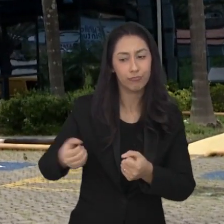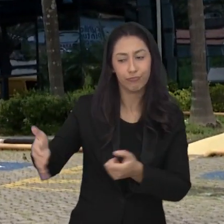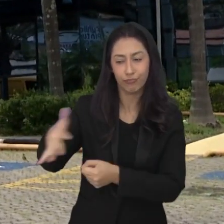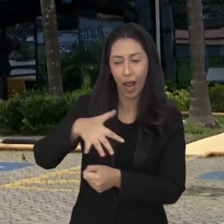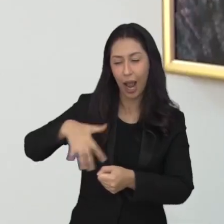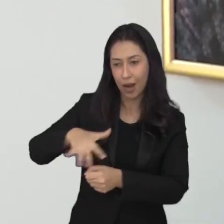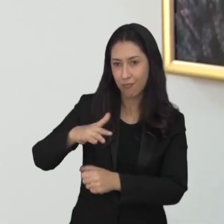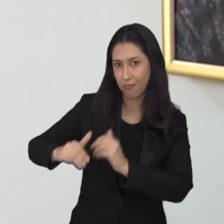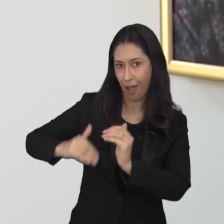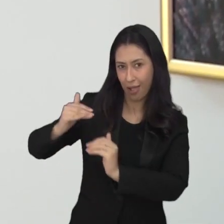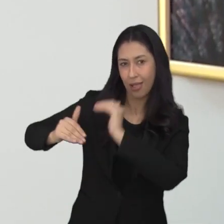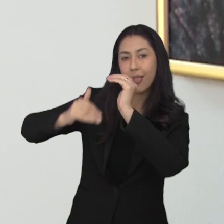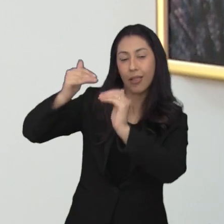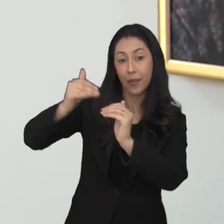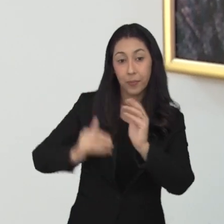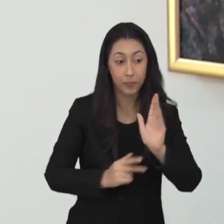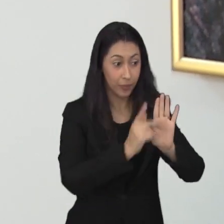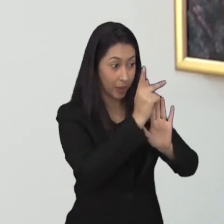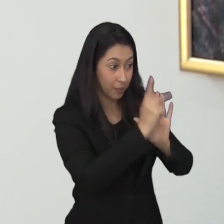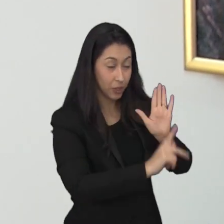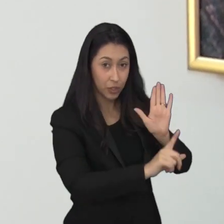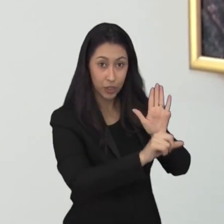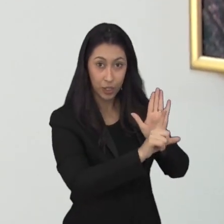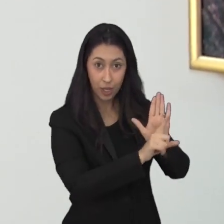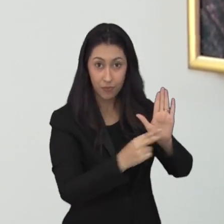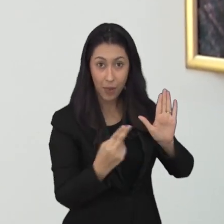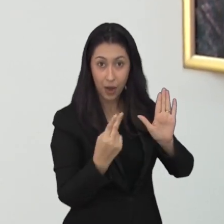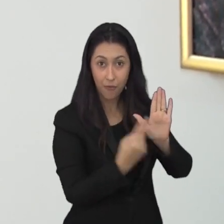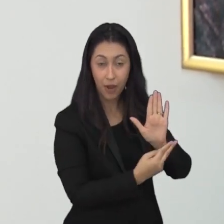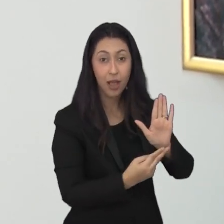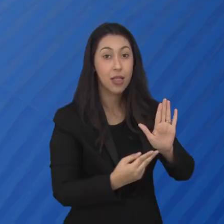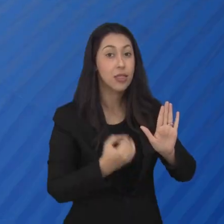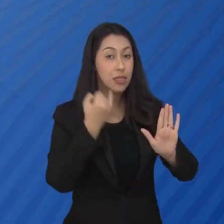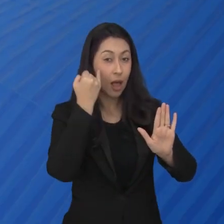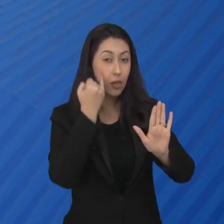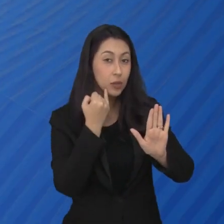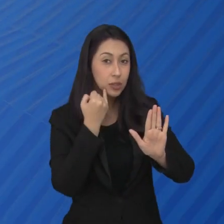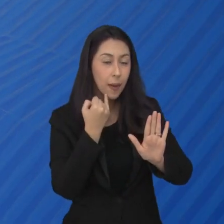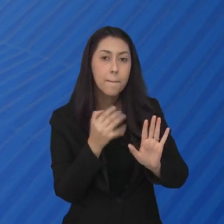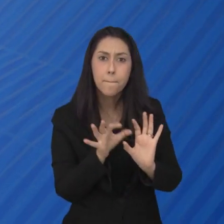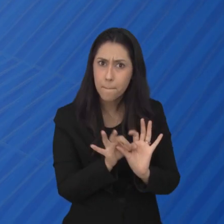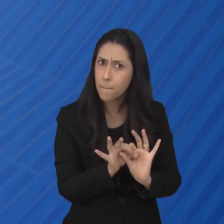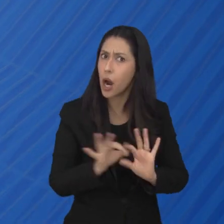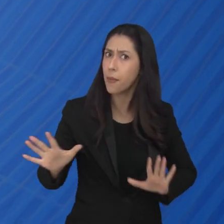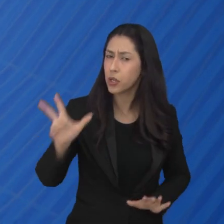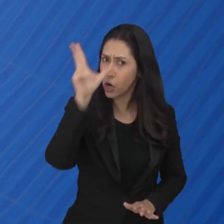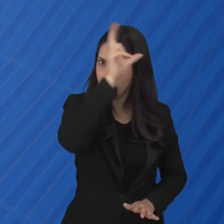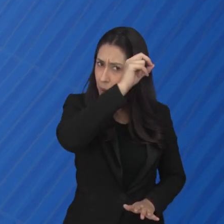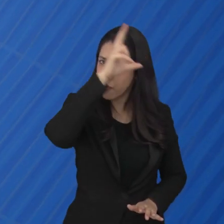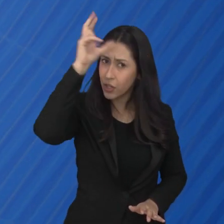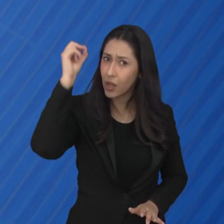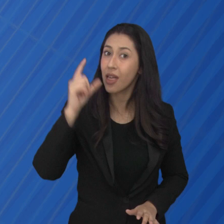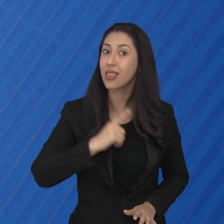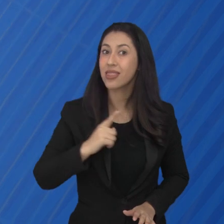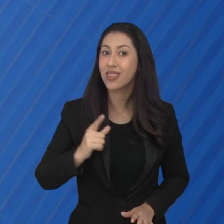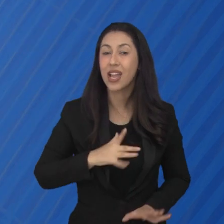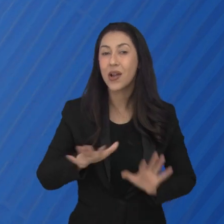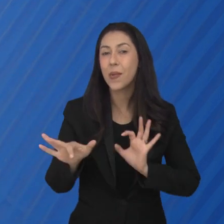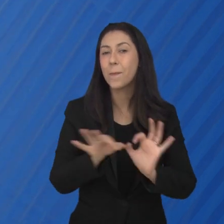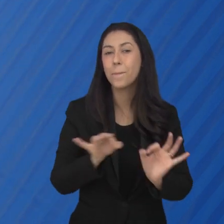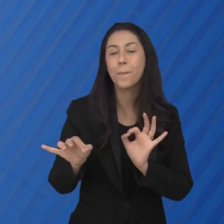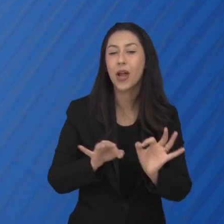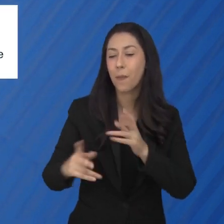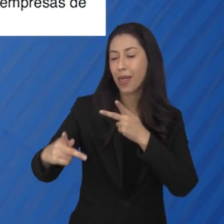desse mercado. Um projeto de lei aprovado na área, de autoria do vereador Zé Luiz, autoriza o Poder Executivo a criar o programa